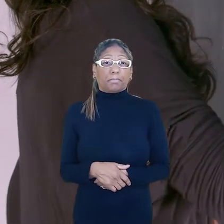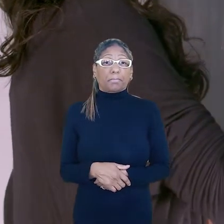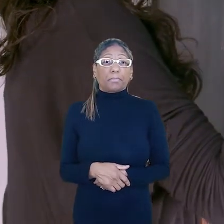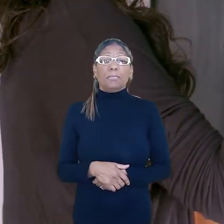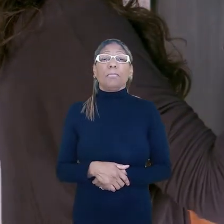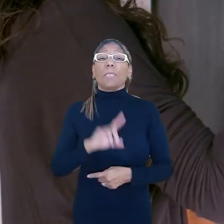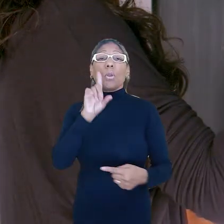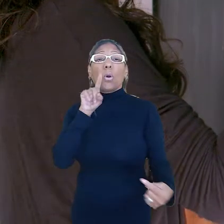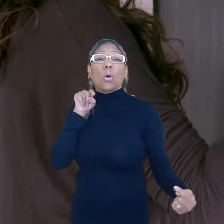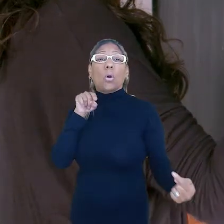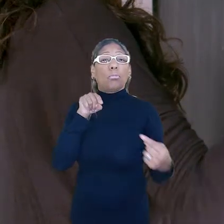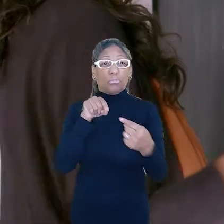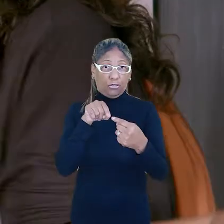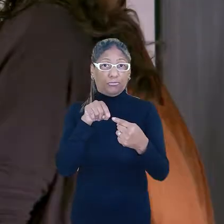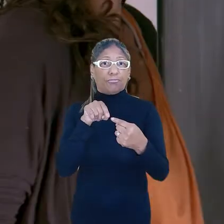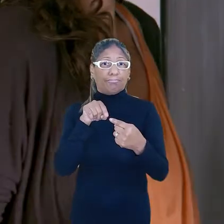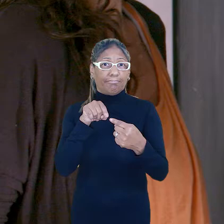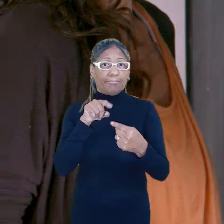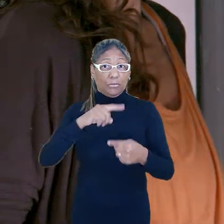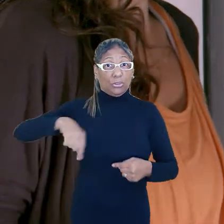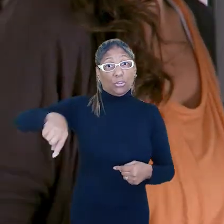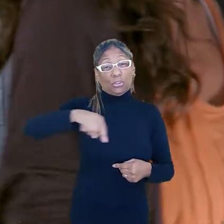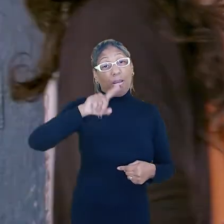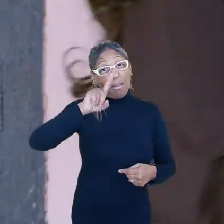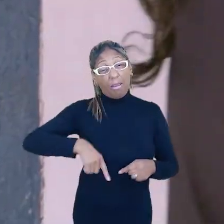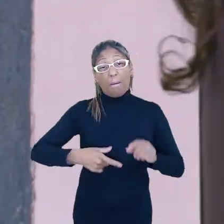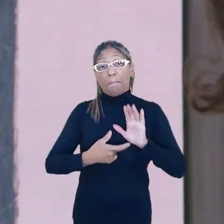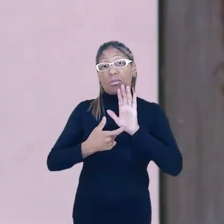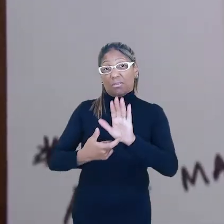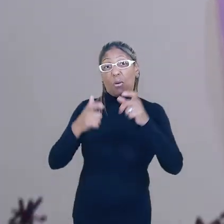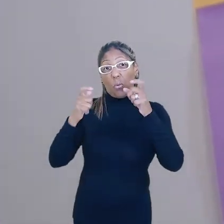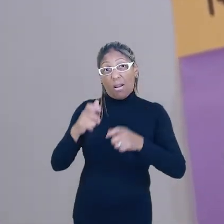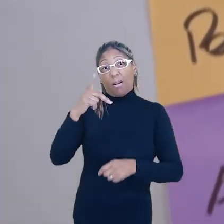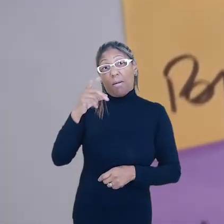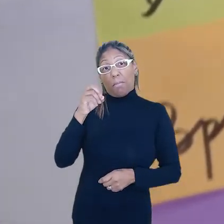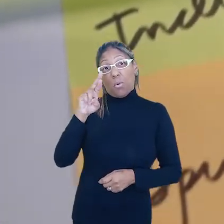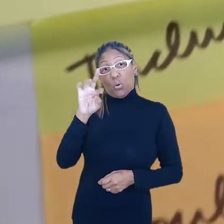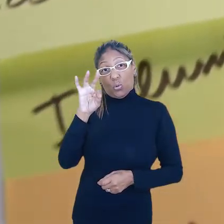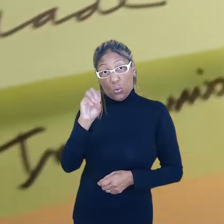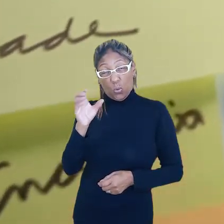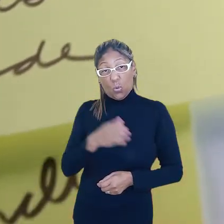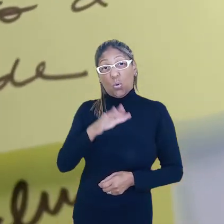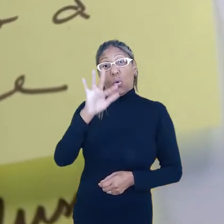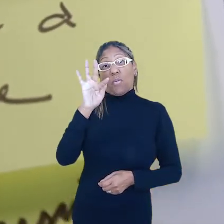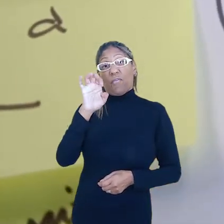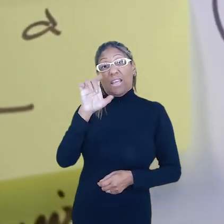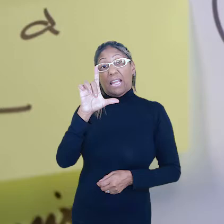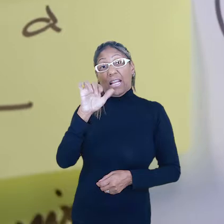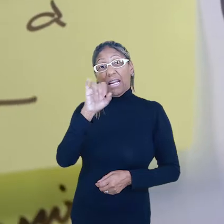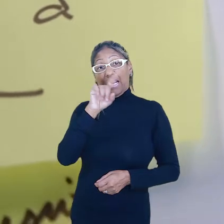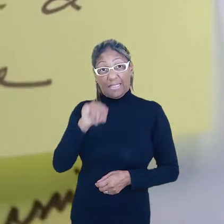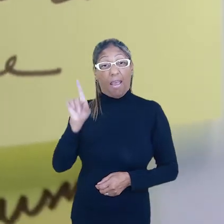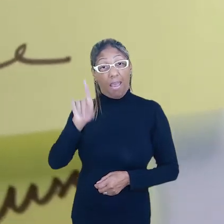nossos objetivos assim mais ousados é tornar Porto Feliz uma